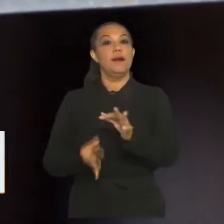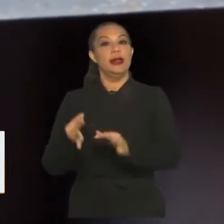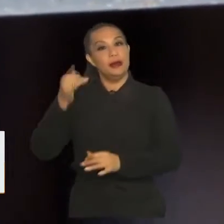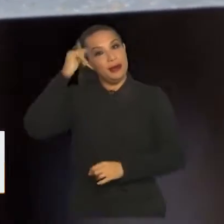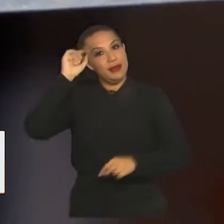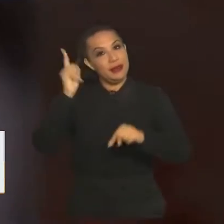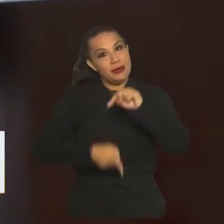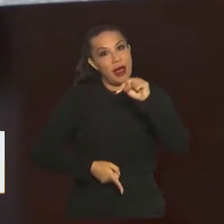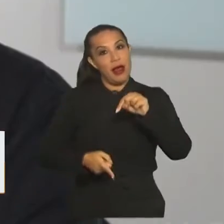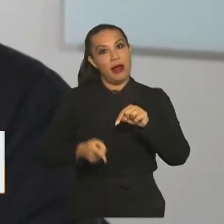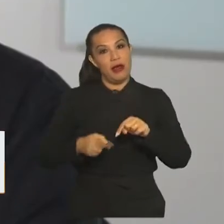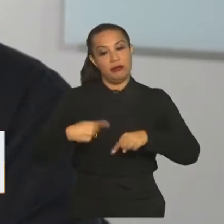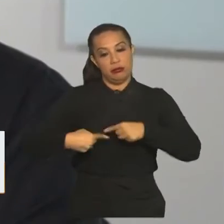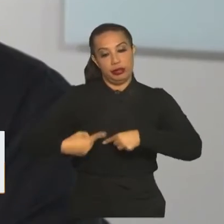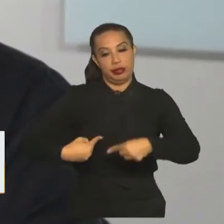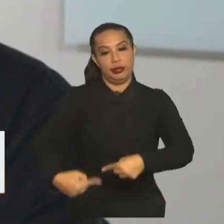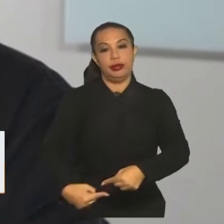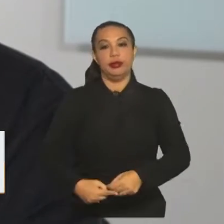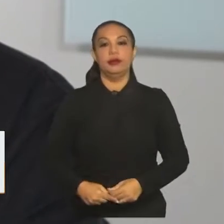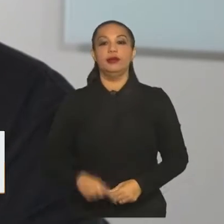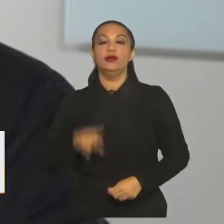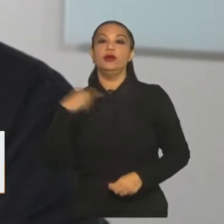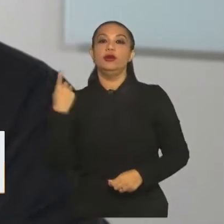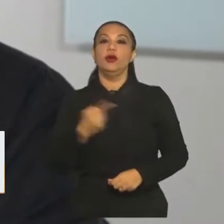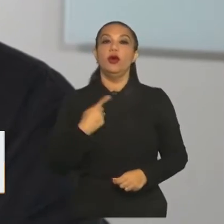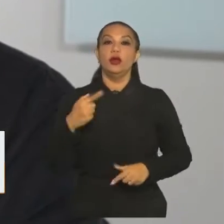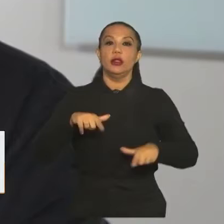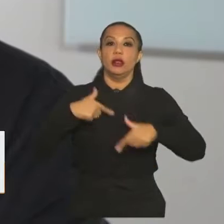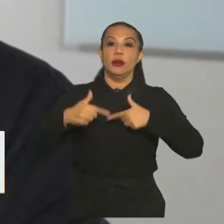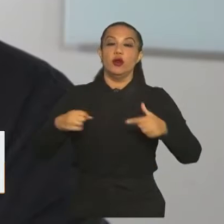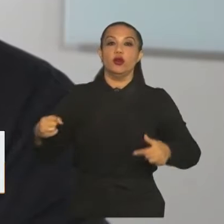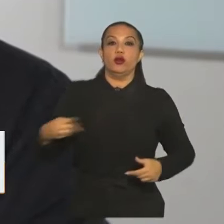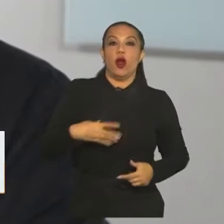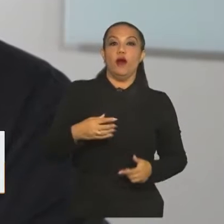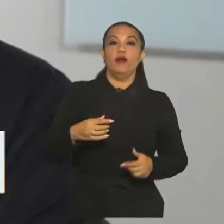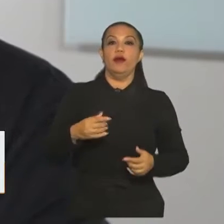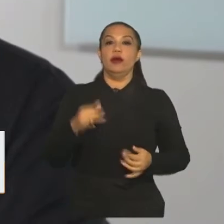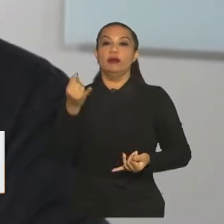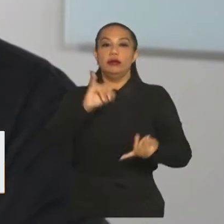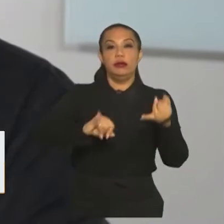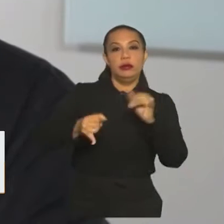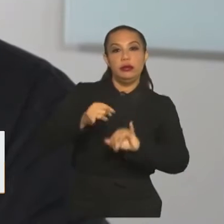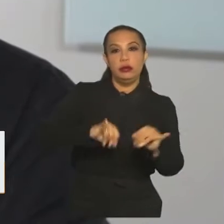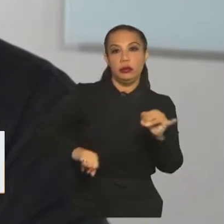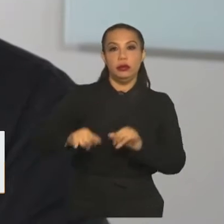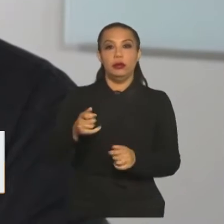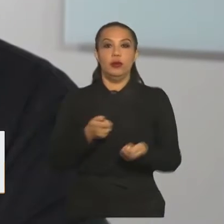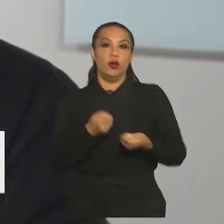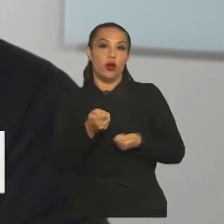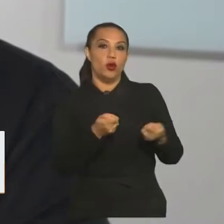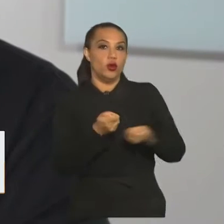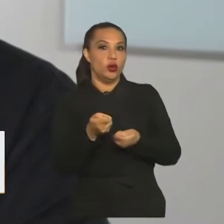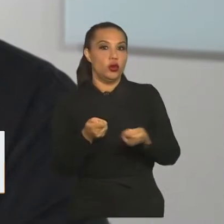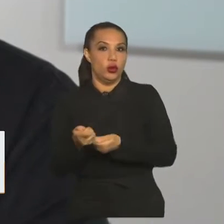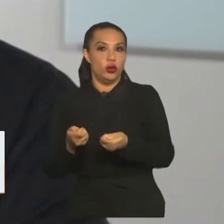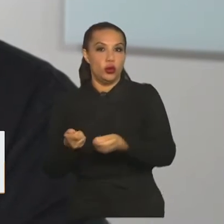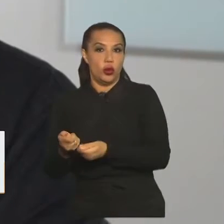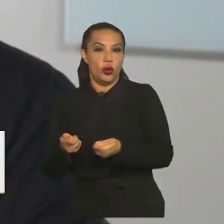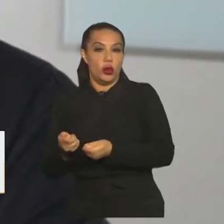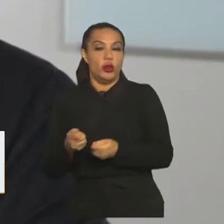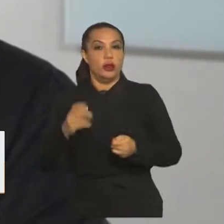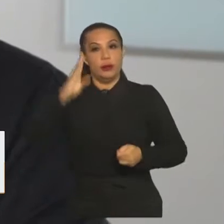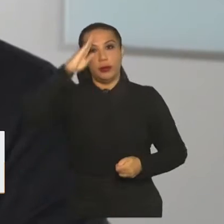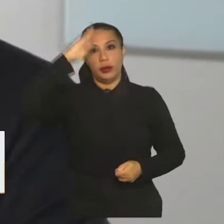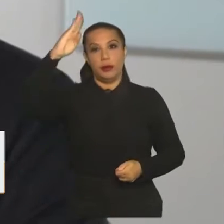criadouros do mosquito temos trabalhado com novos inseticidas para o controle focal controle dos criadores com meu caso